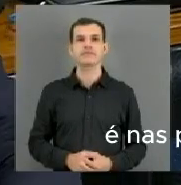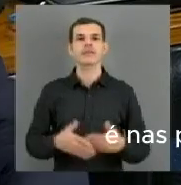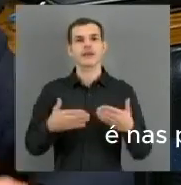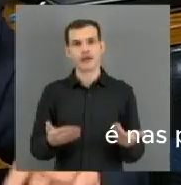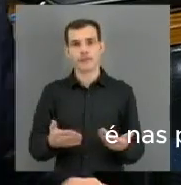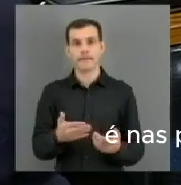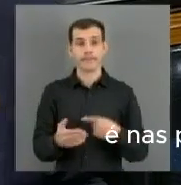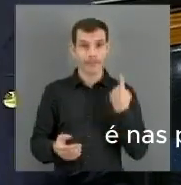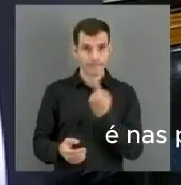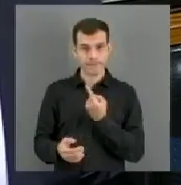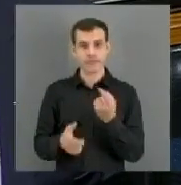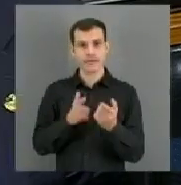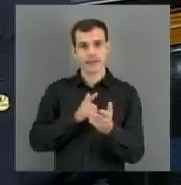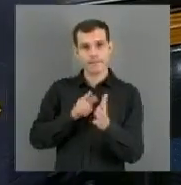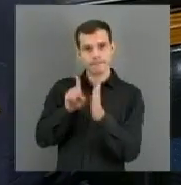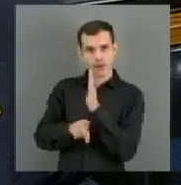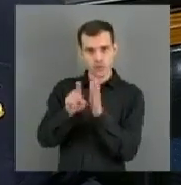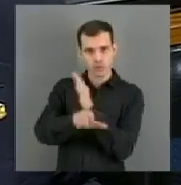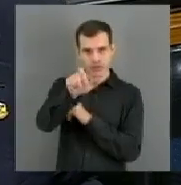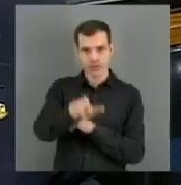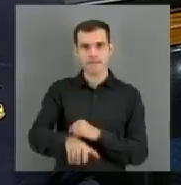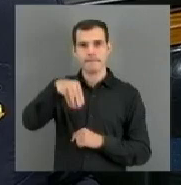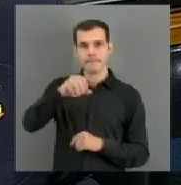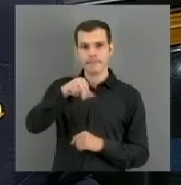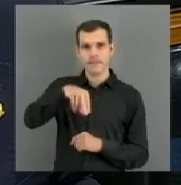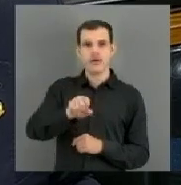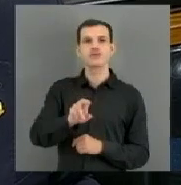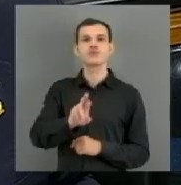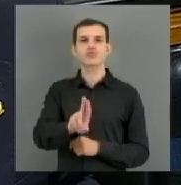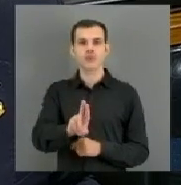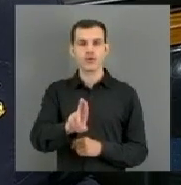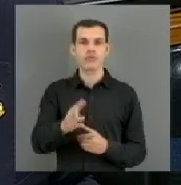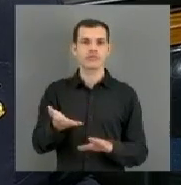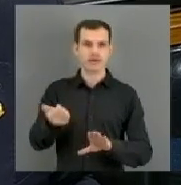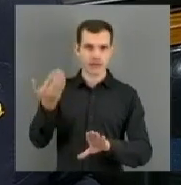perguntas que a gente fez aqui para o senhor Mansur, segundo ele,